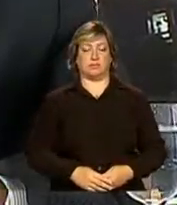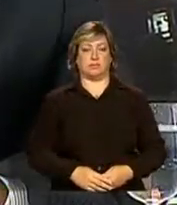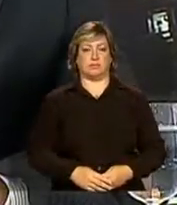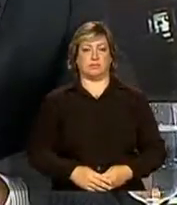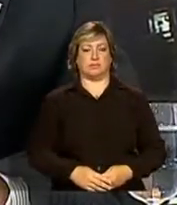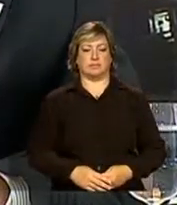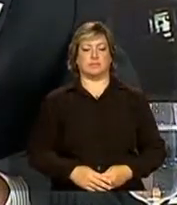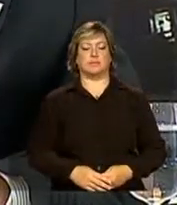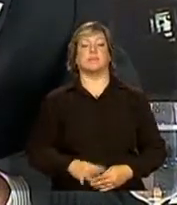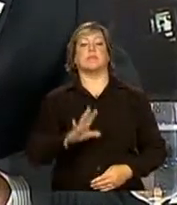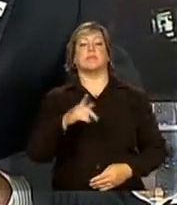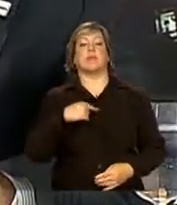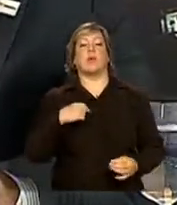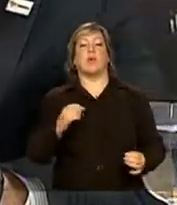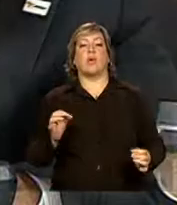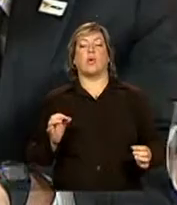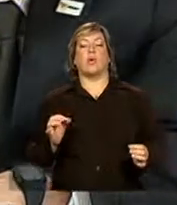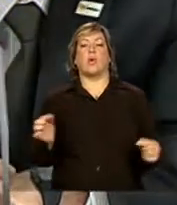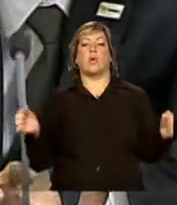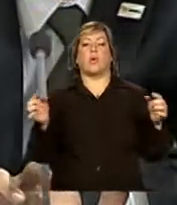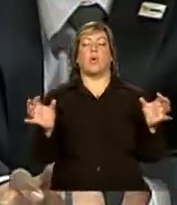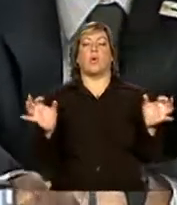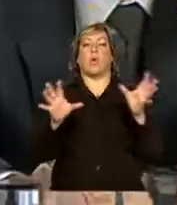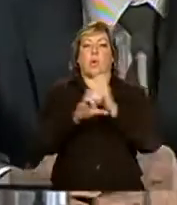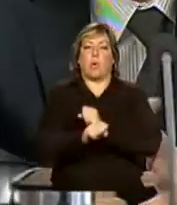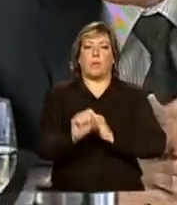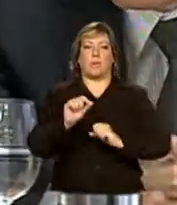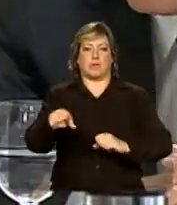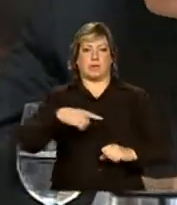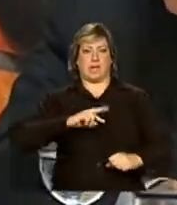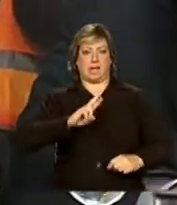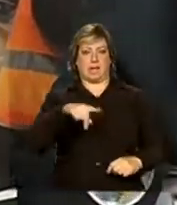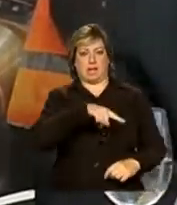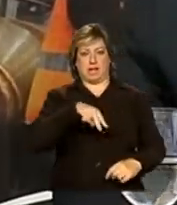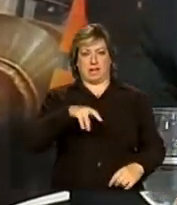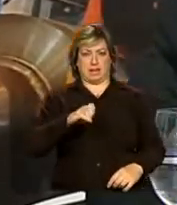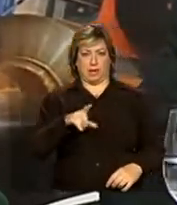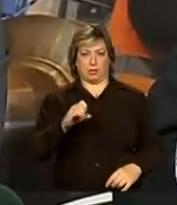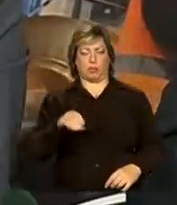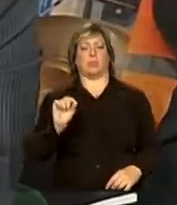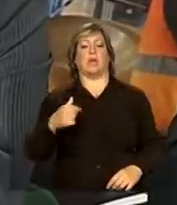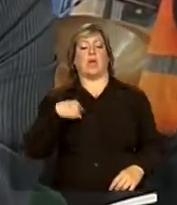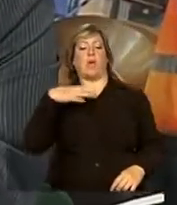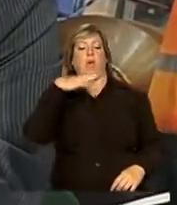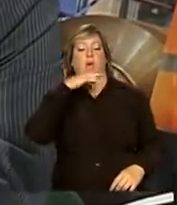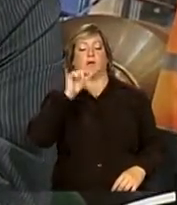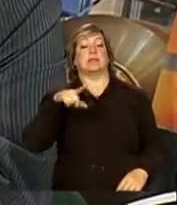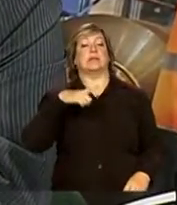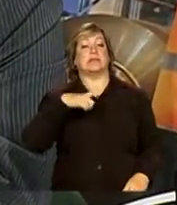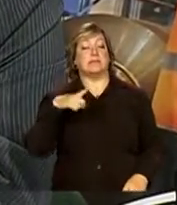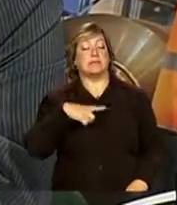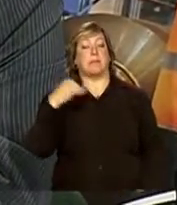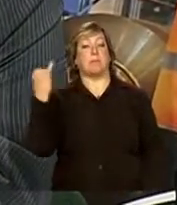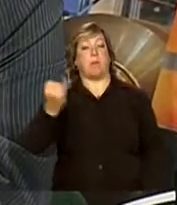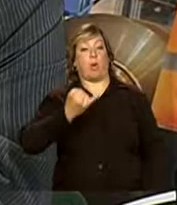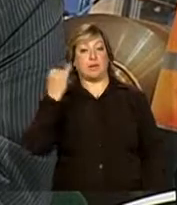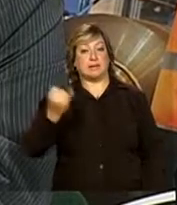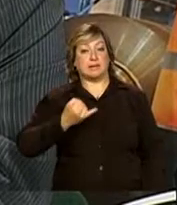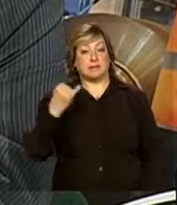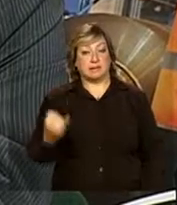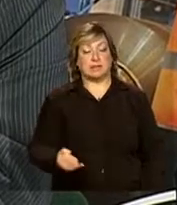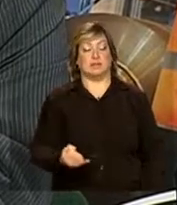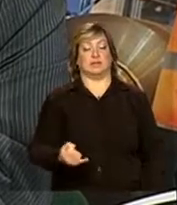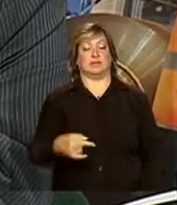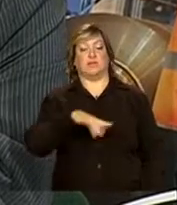Só complementando a resposta do Nelson, eu acho que tem que ter um ponto importante para você